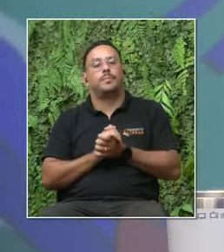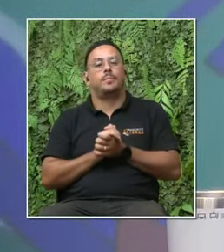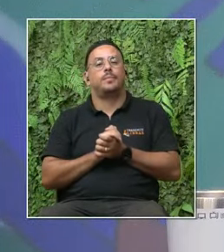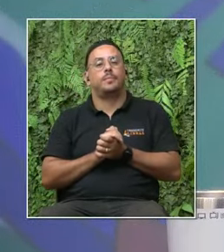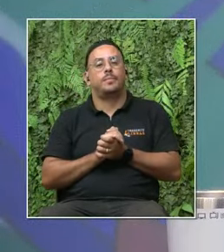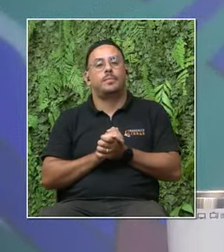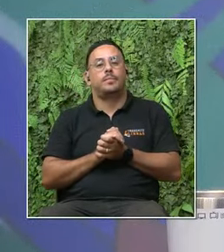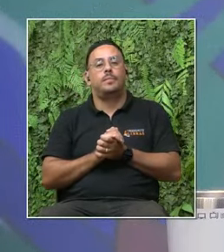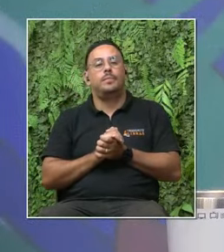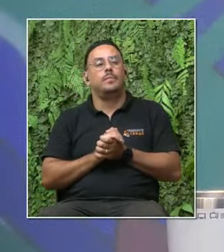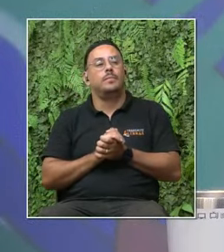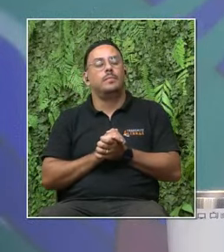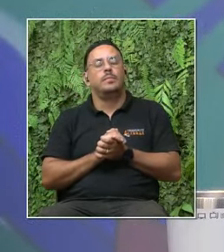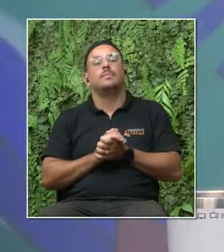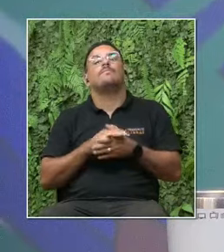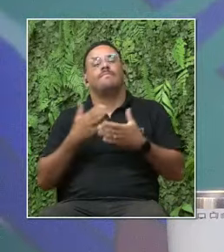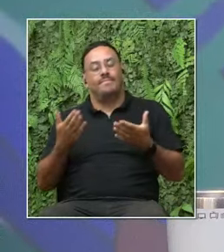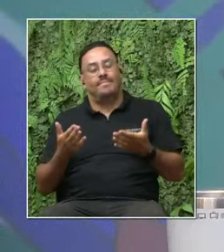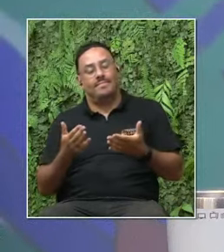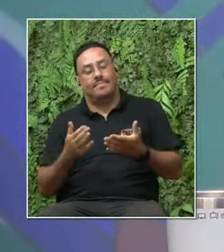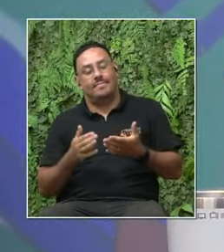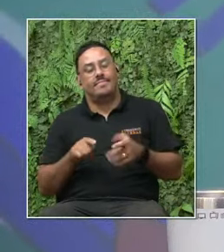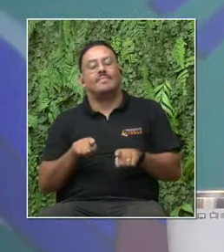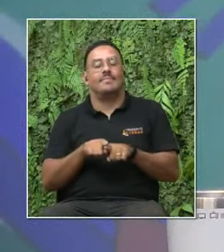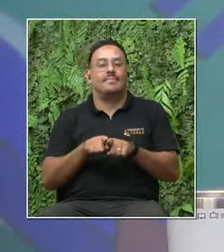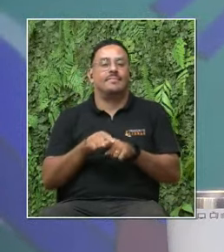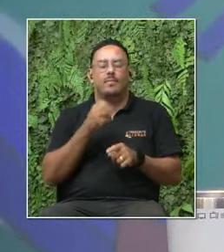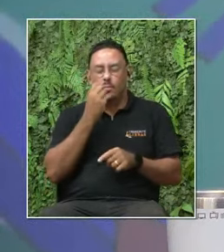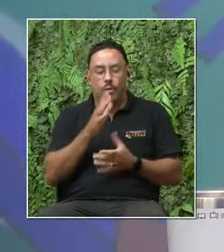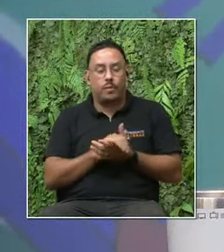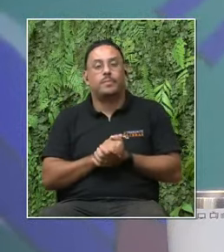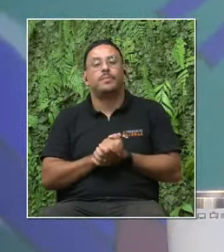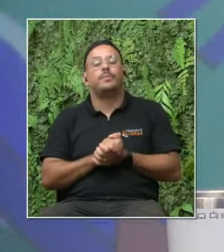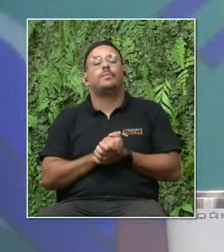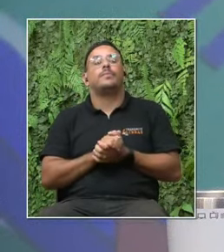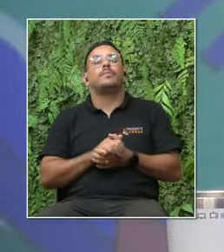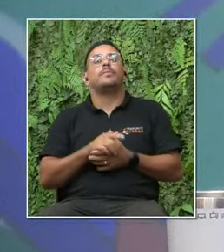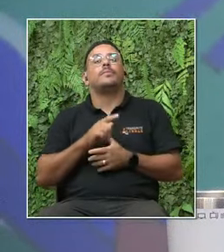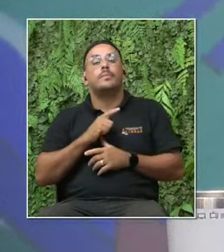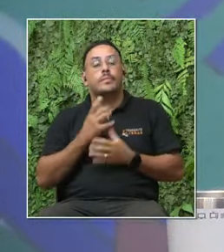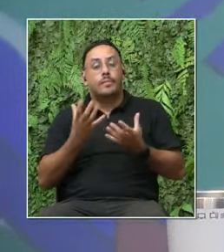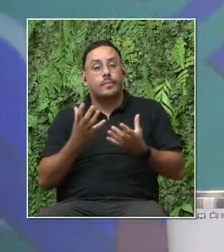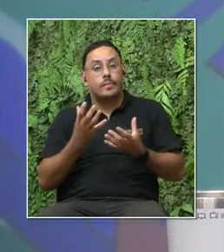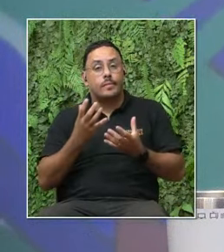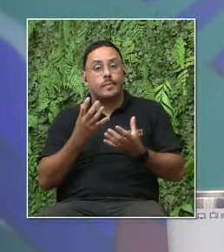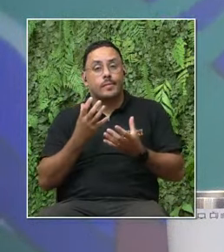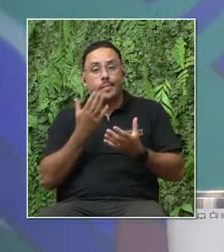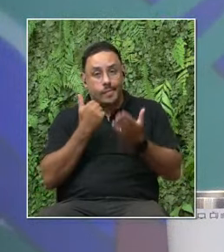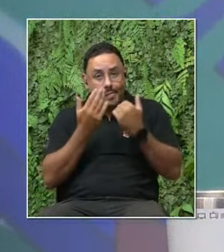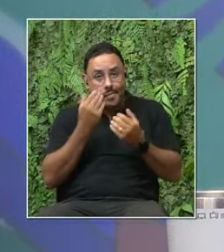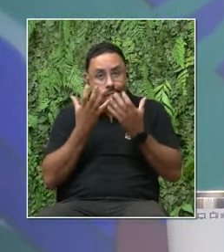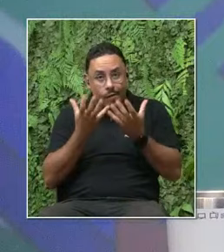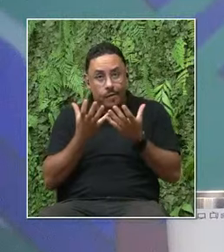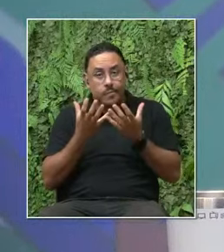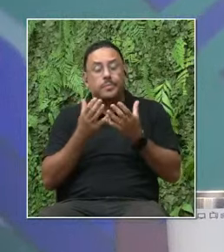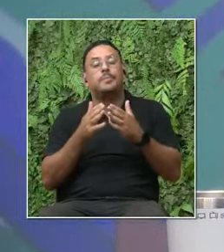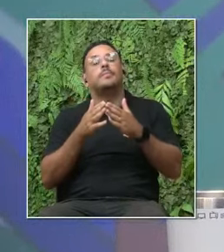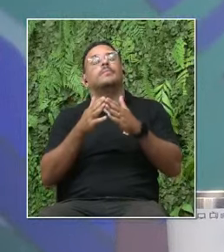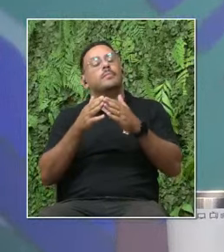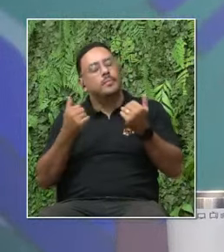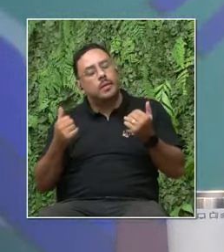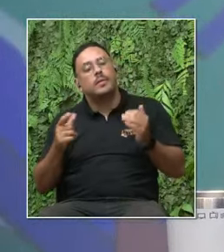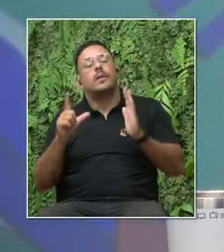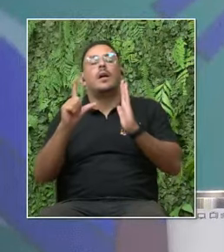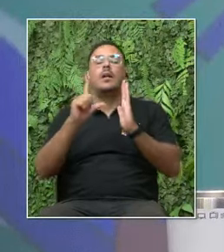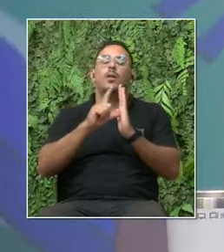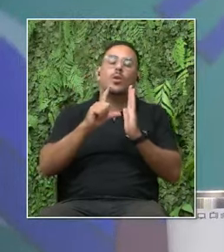sabores eróticos ficou aqui ão inclusive hein aguardem ficou a fim de experimentar então faz o seguinte pede pro dono aí da